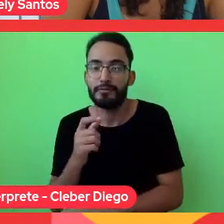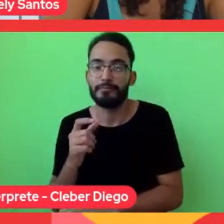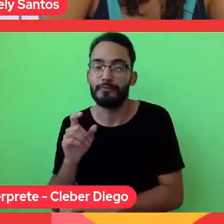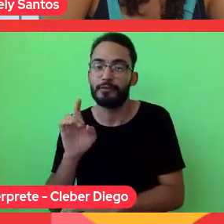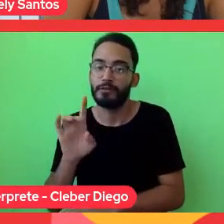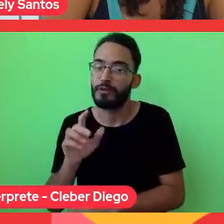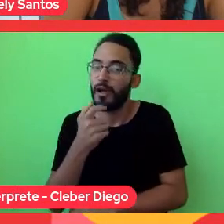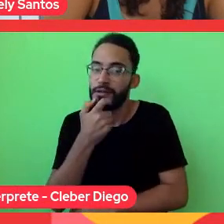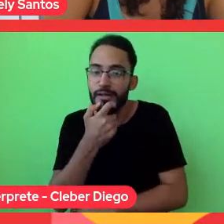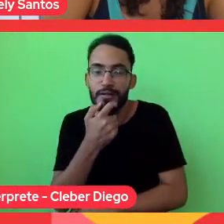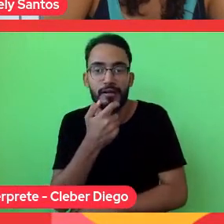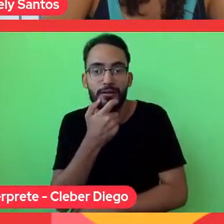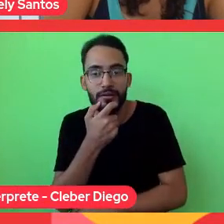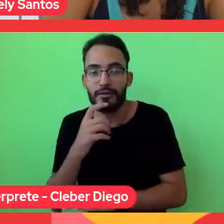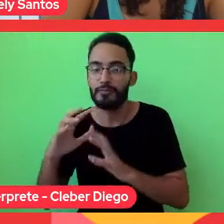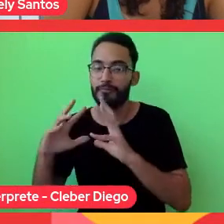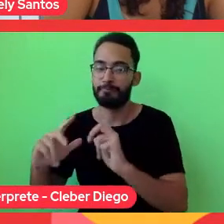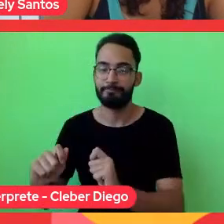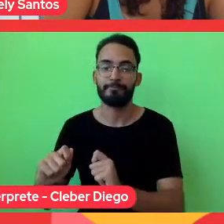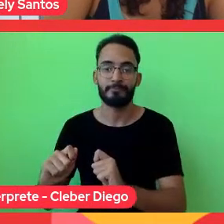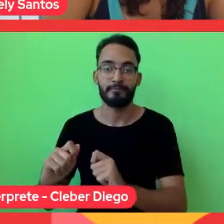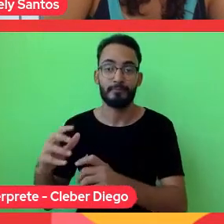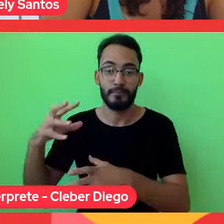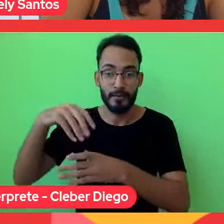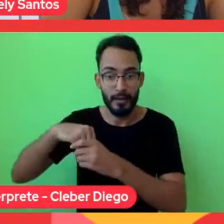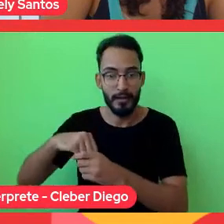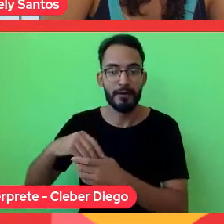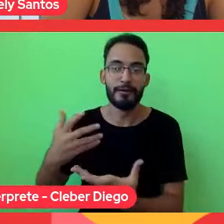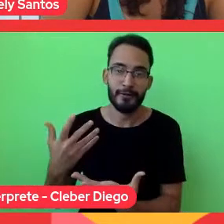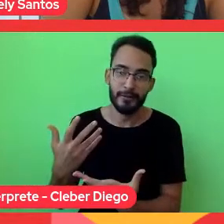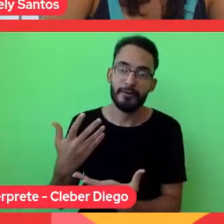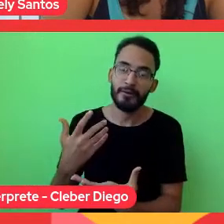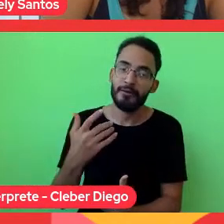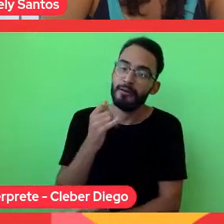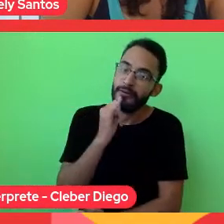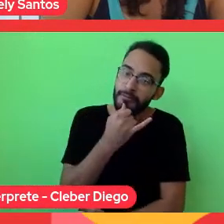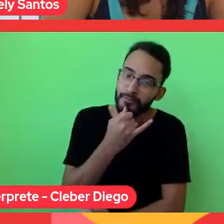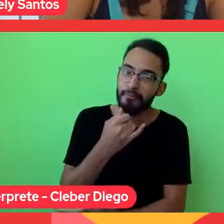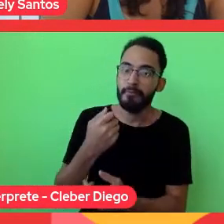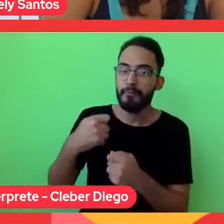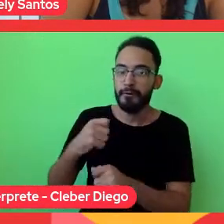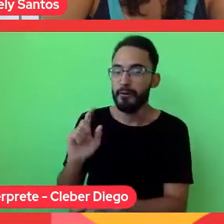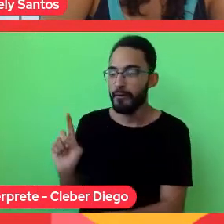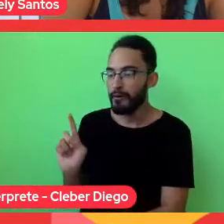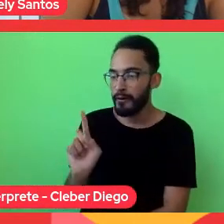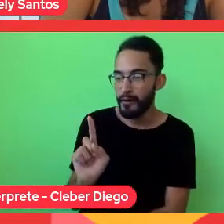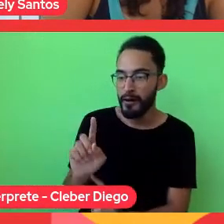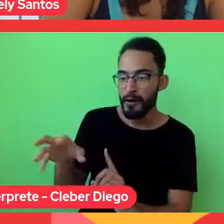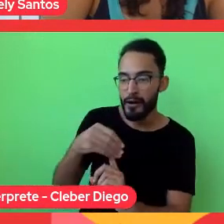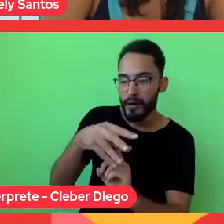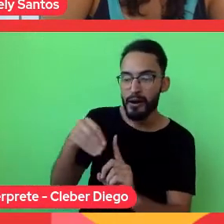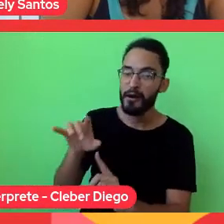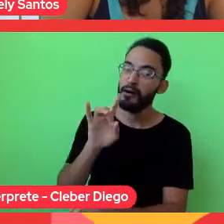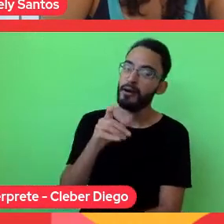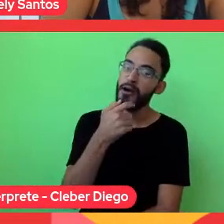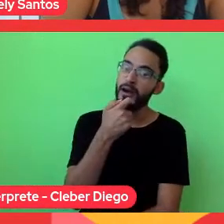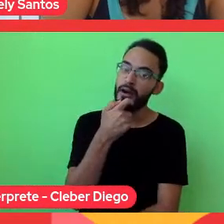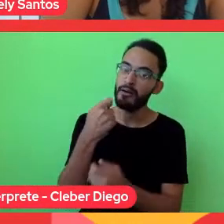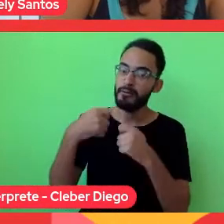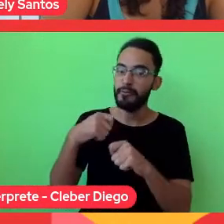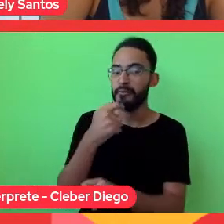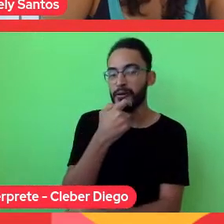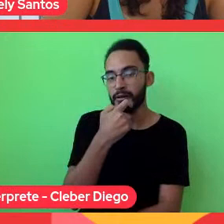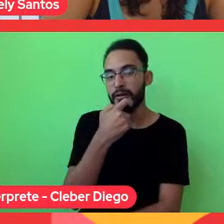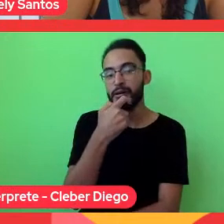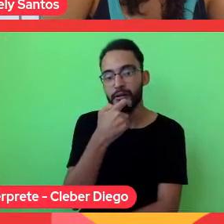em inglês. Então, lamentavelmente, para ser facilitador, as sessões são em inglês. Só tem